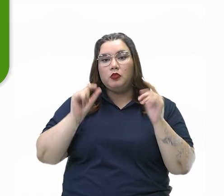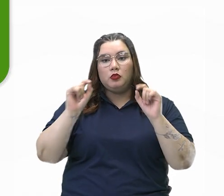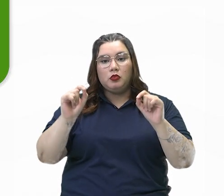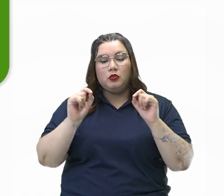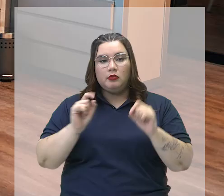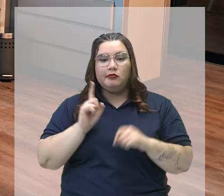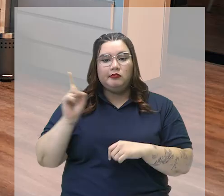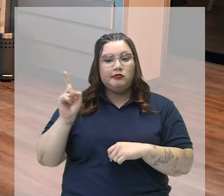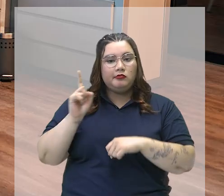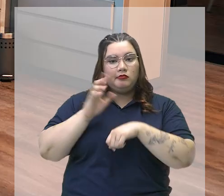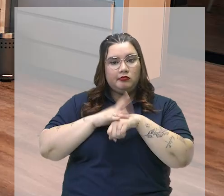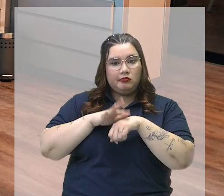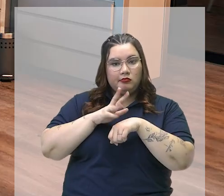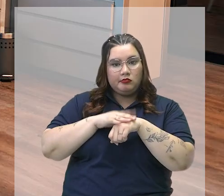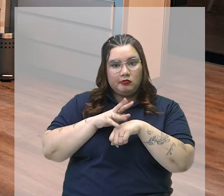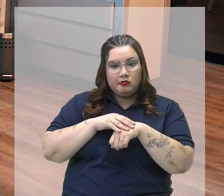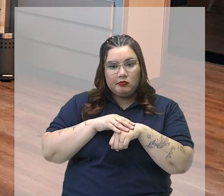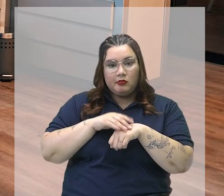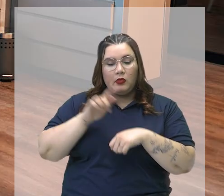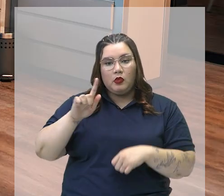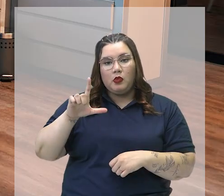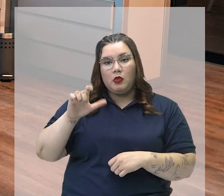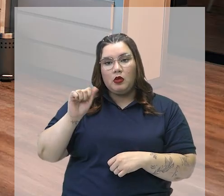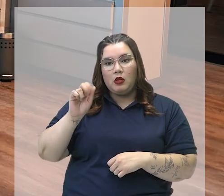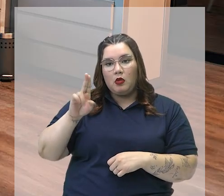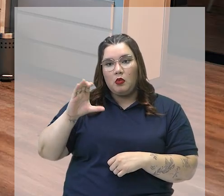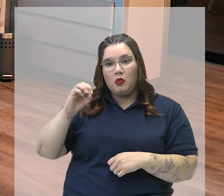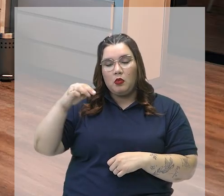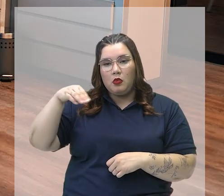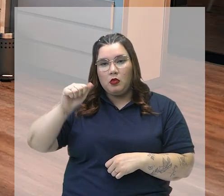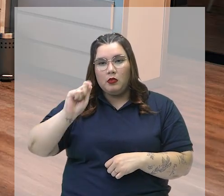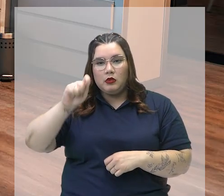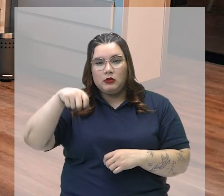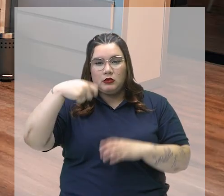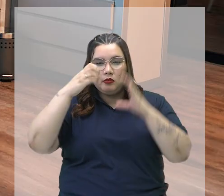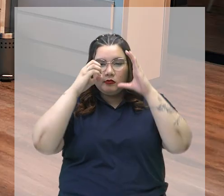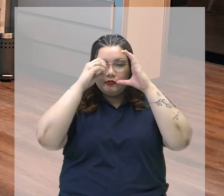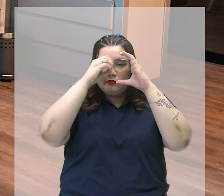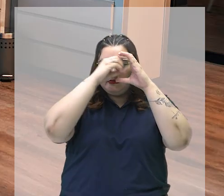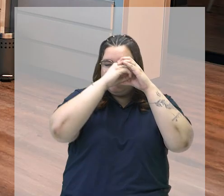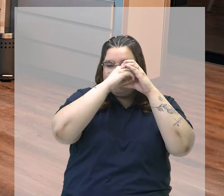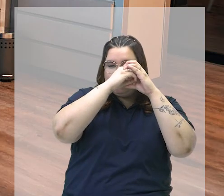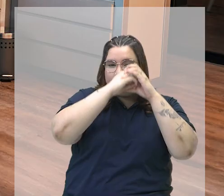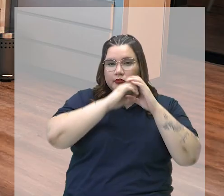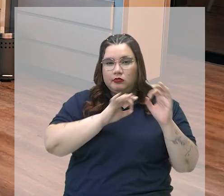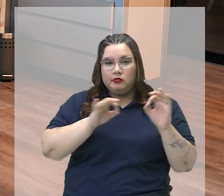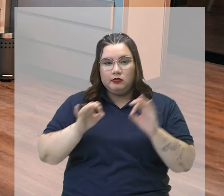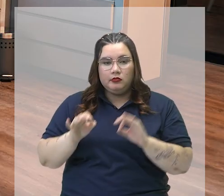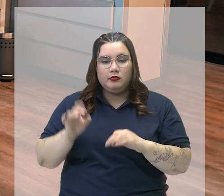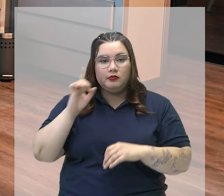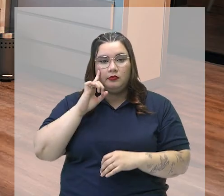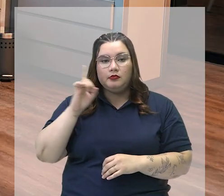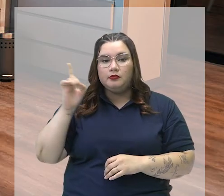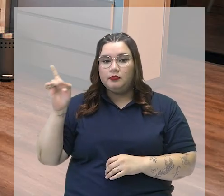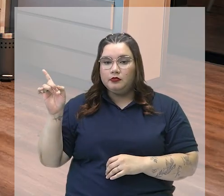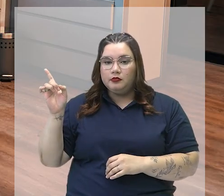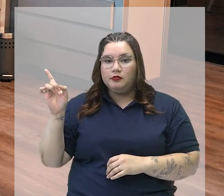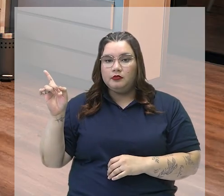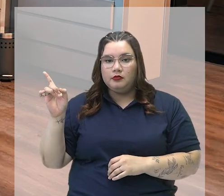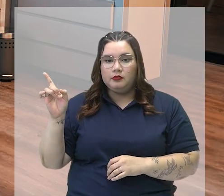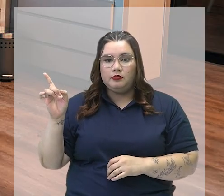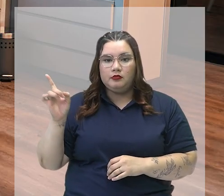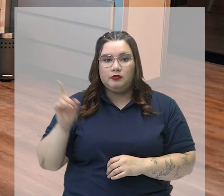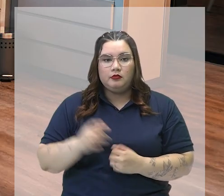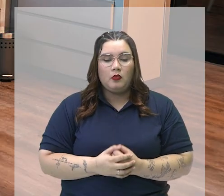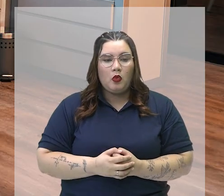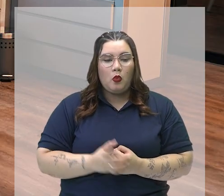essa situação aqui do glaucoma, né, pessoal? Veja só, então, vamos lá. Aqui nós temos o